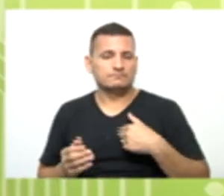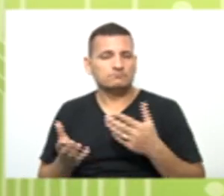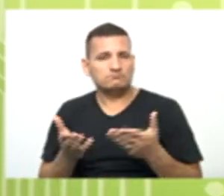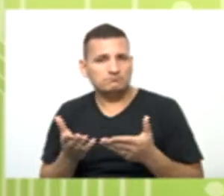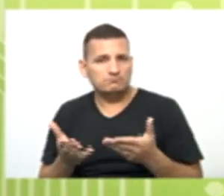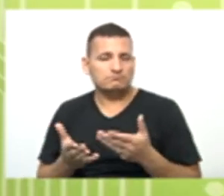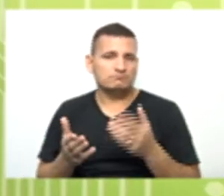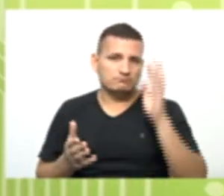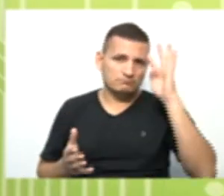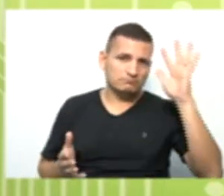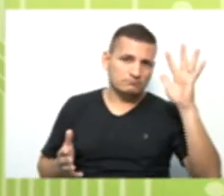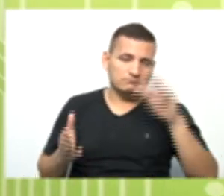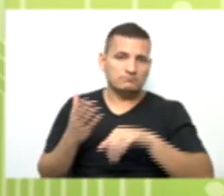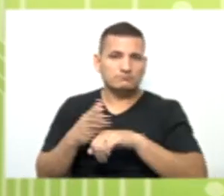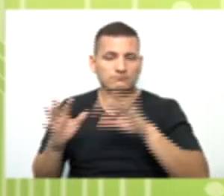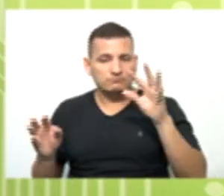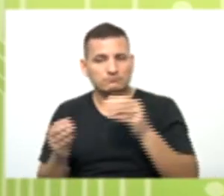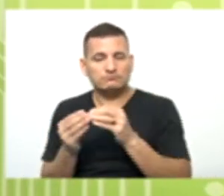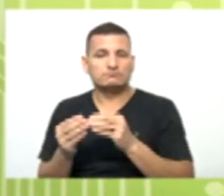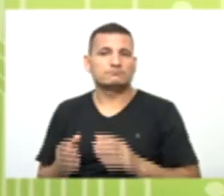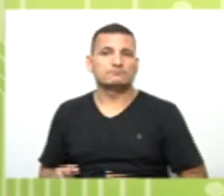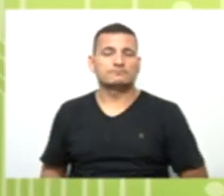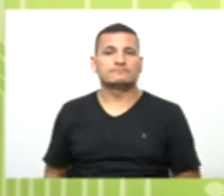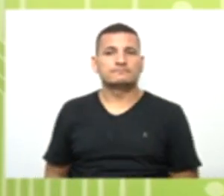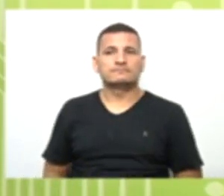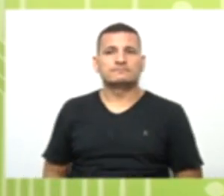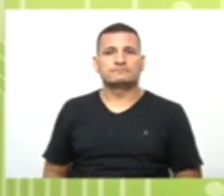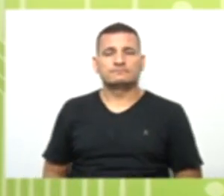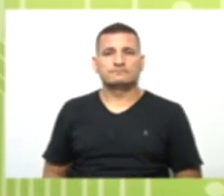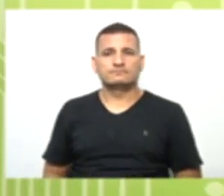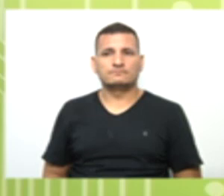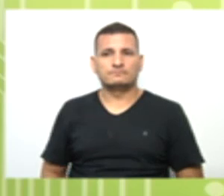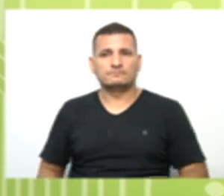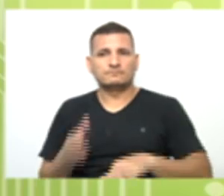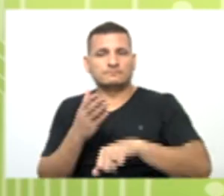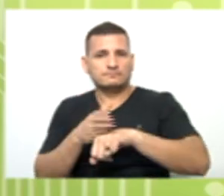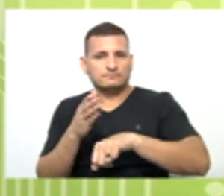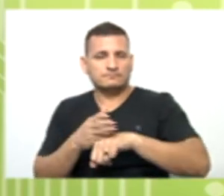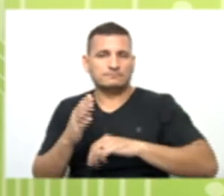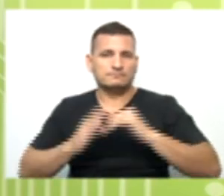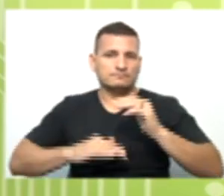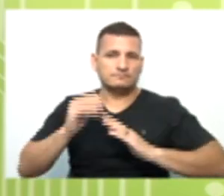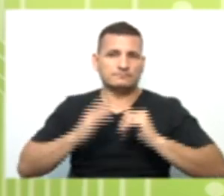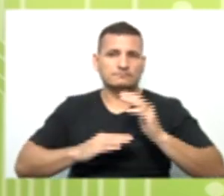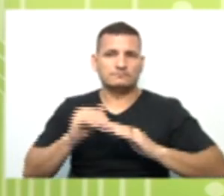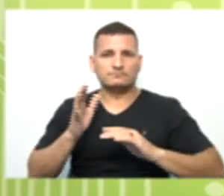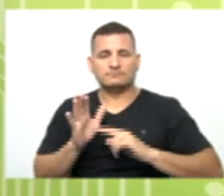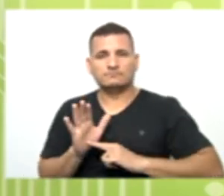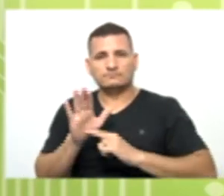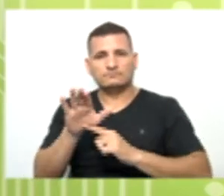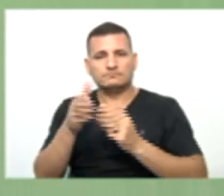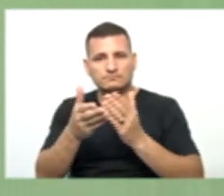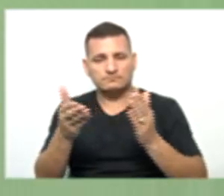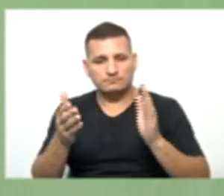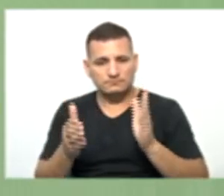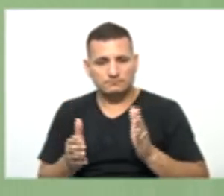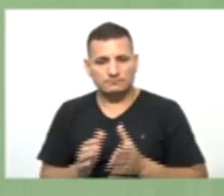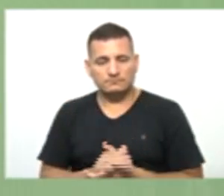articulo teoria e prática, tá? Então, a prática profissional, nós mostramos aqui para você, ó,